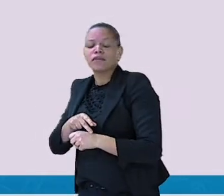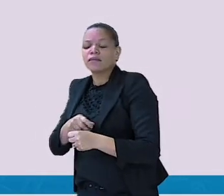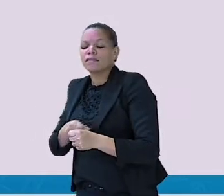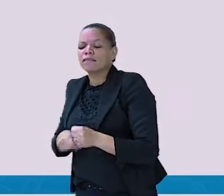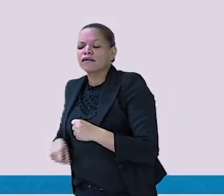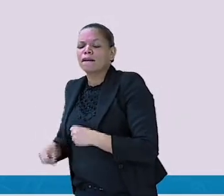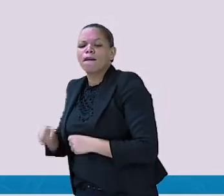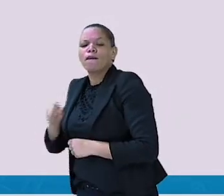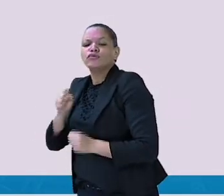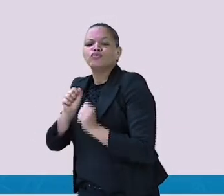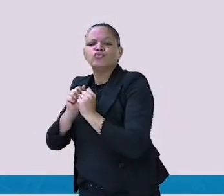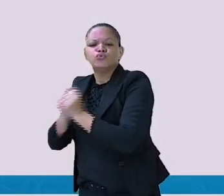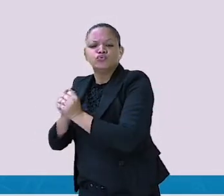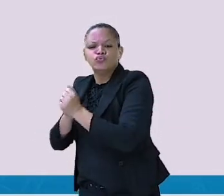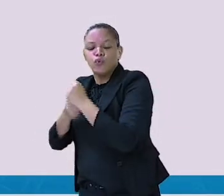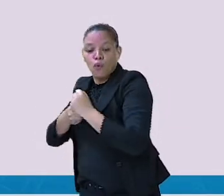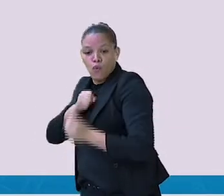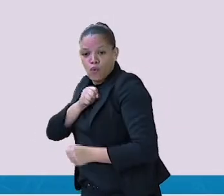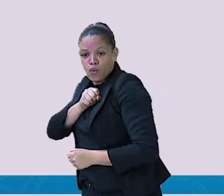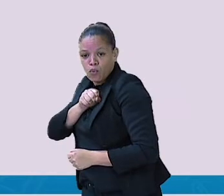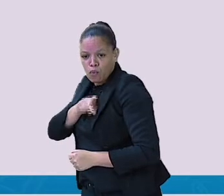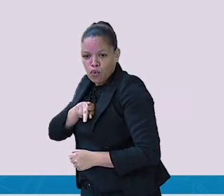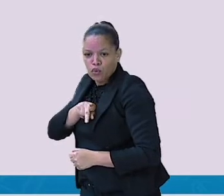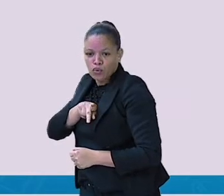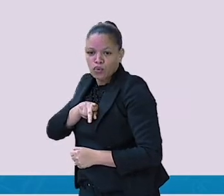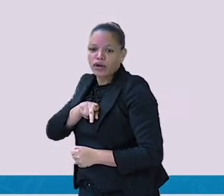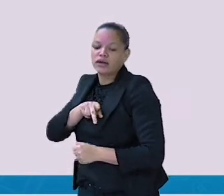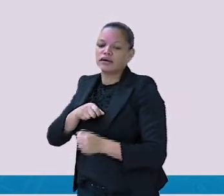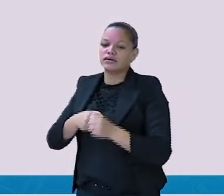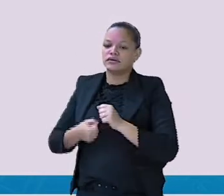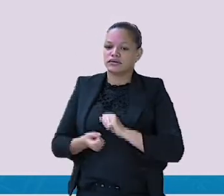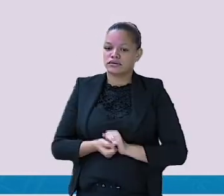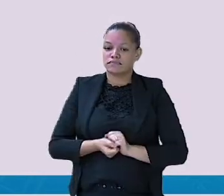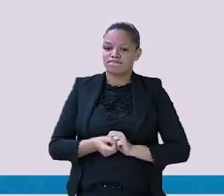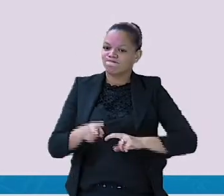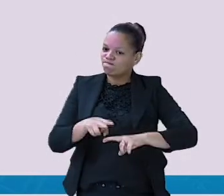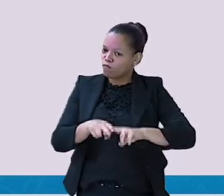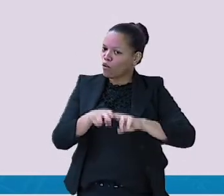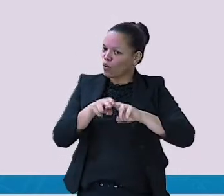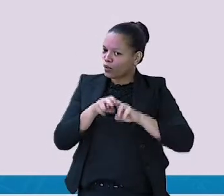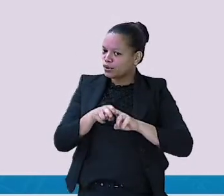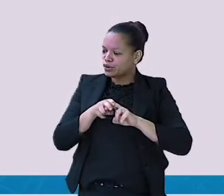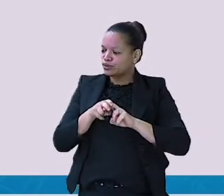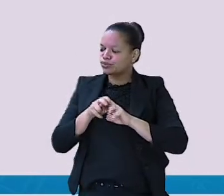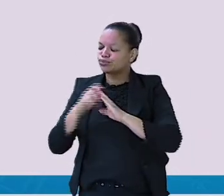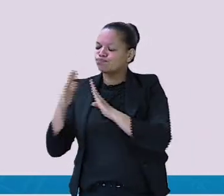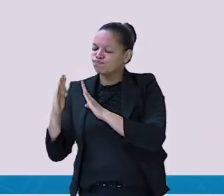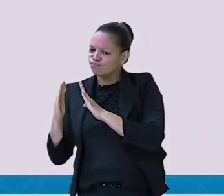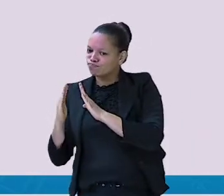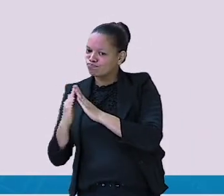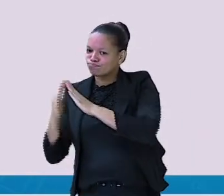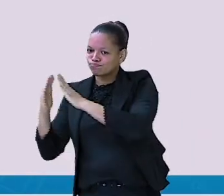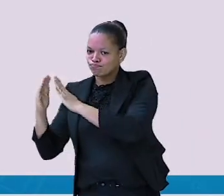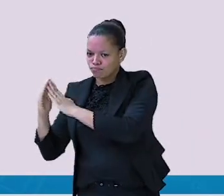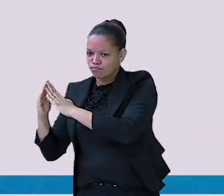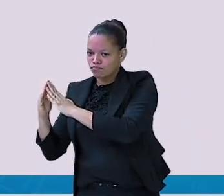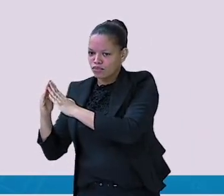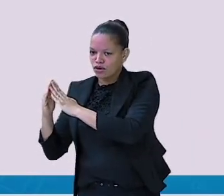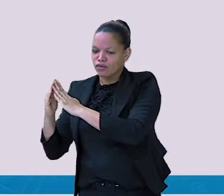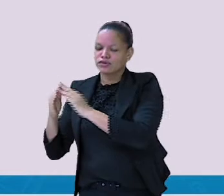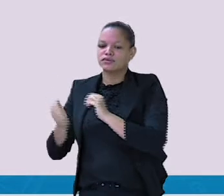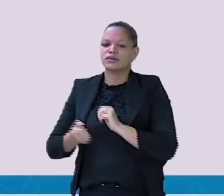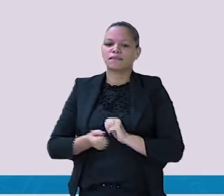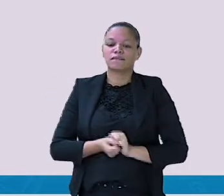por isso, os engenhos de açúcar foram instalados perto dos portos. E aí, então, depois de pegar toda a